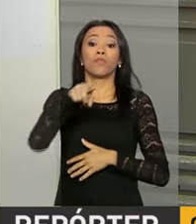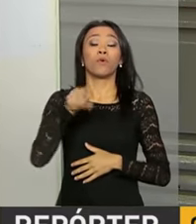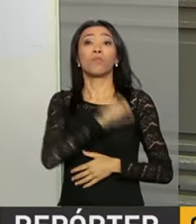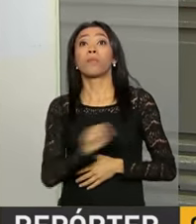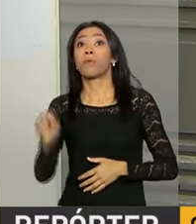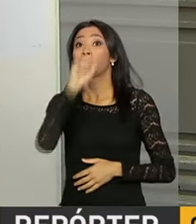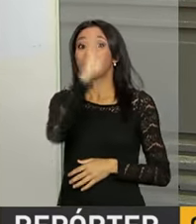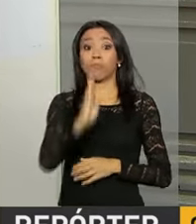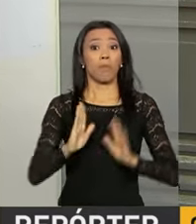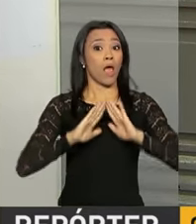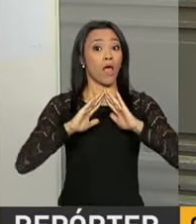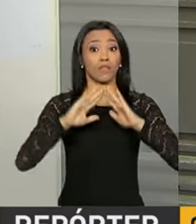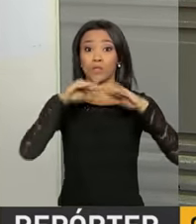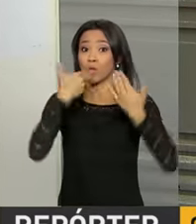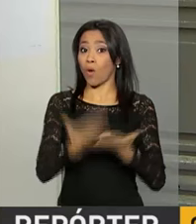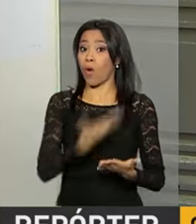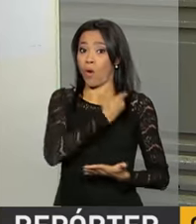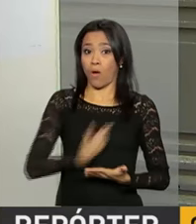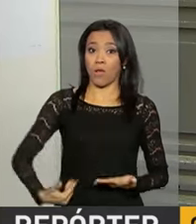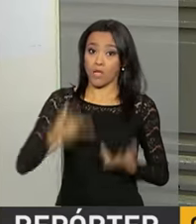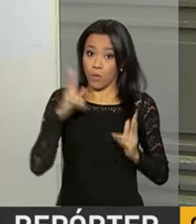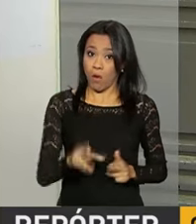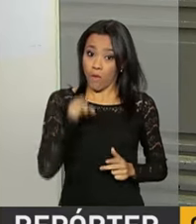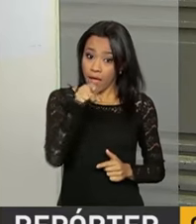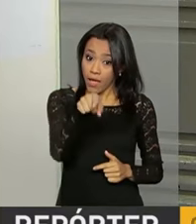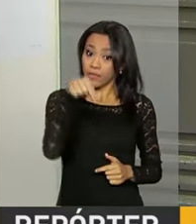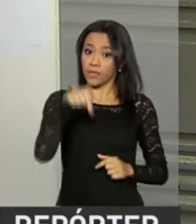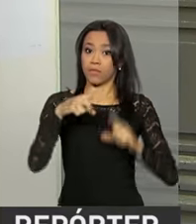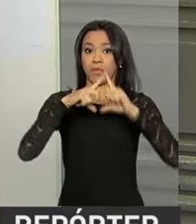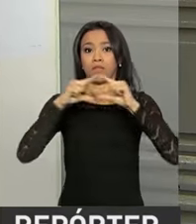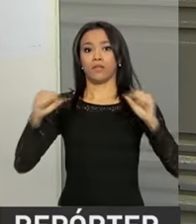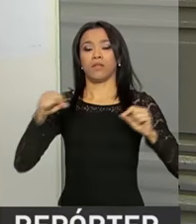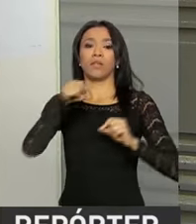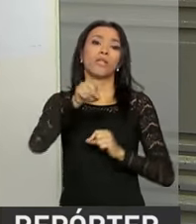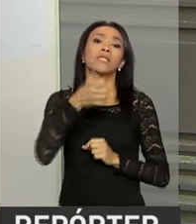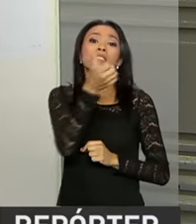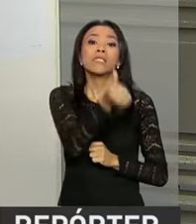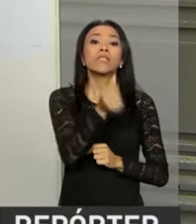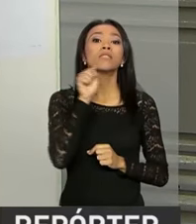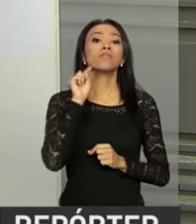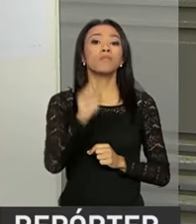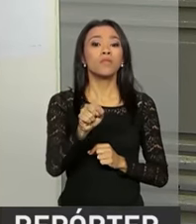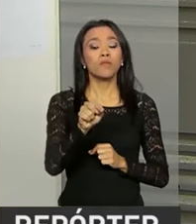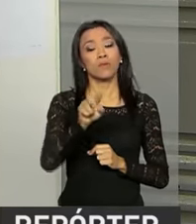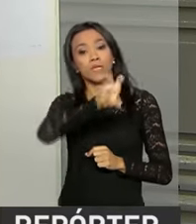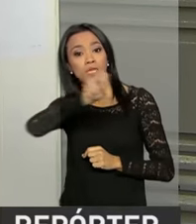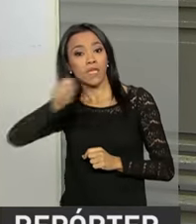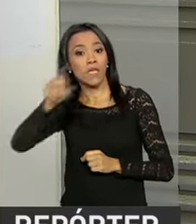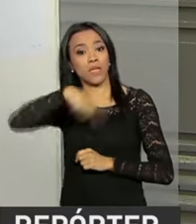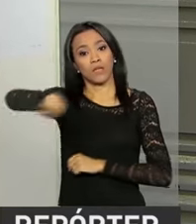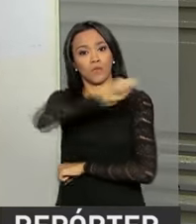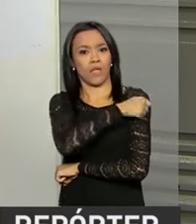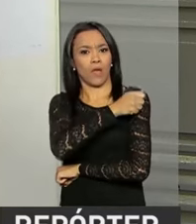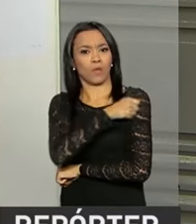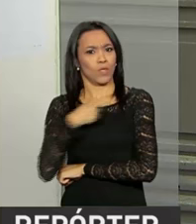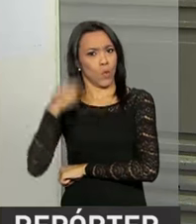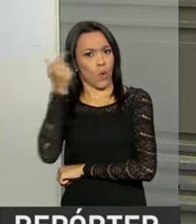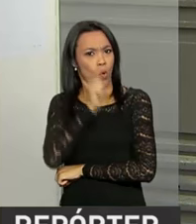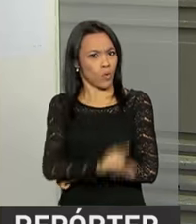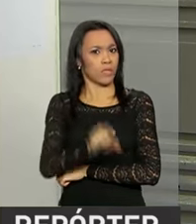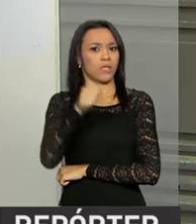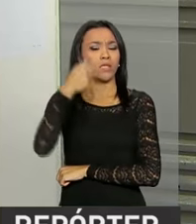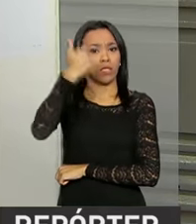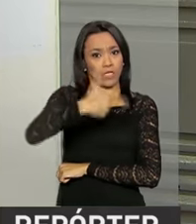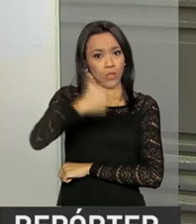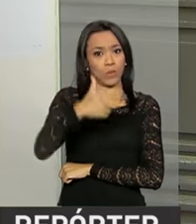em todo o Brasil em escolas como essa aqui em Brasília. Os 6 estudantes que tiverem o melhor resultado